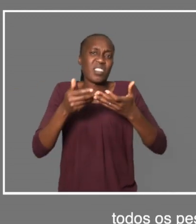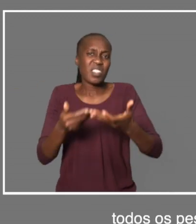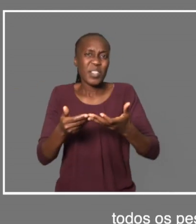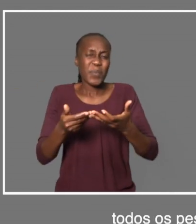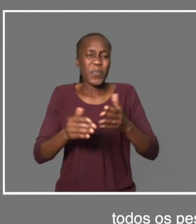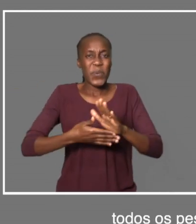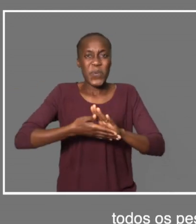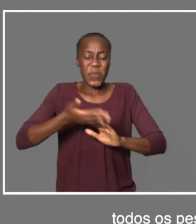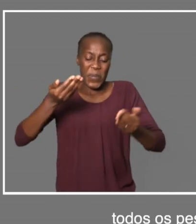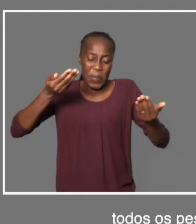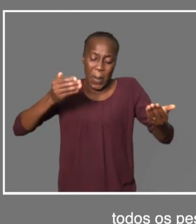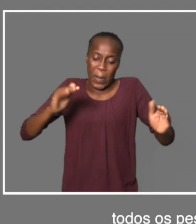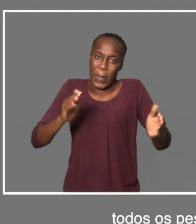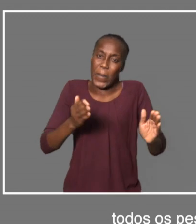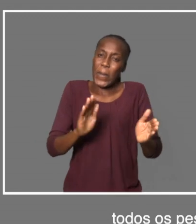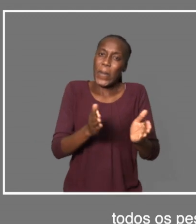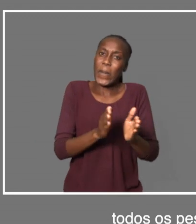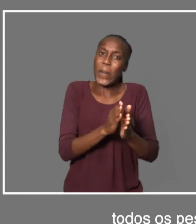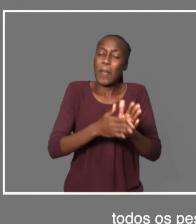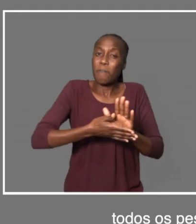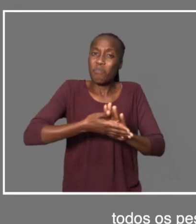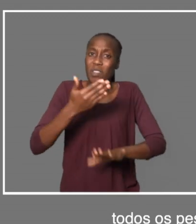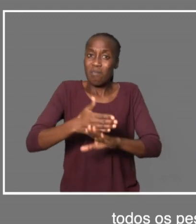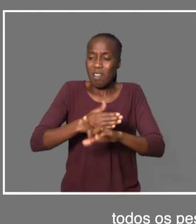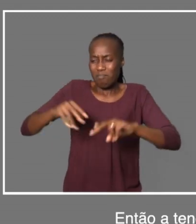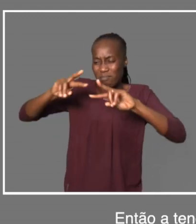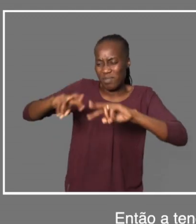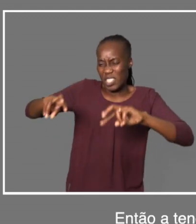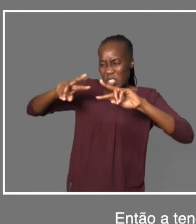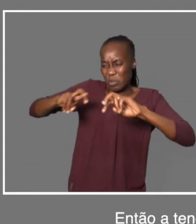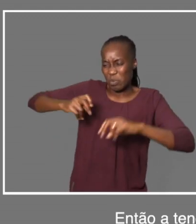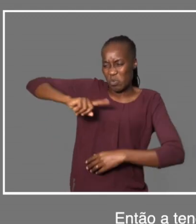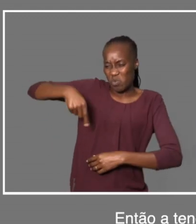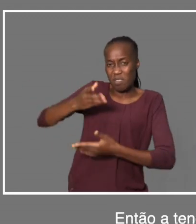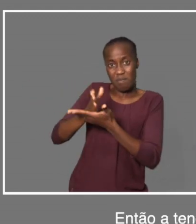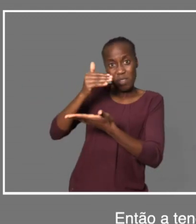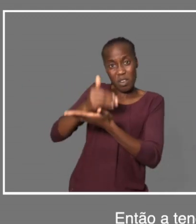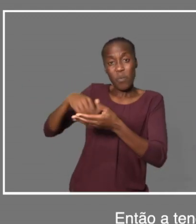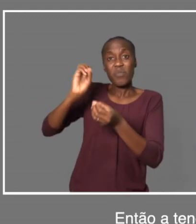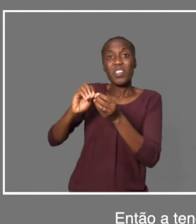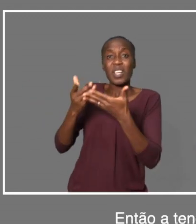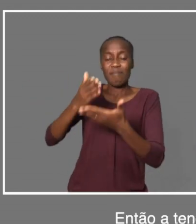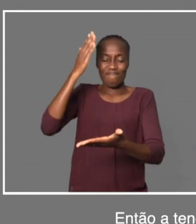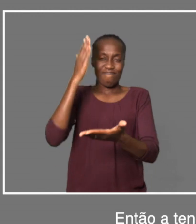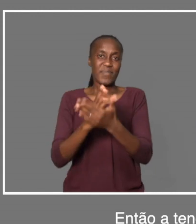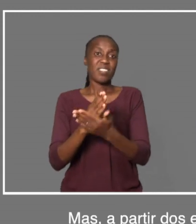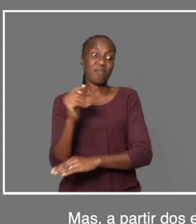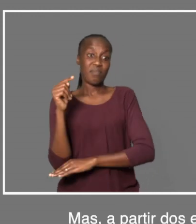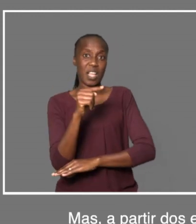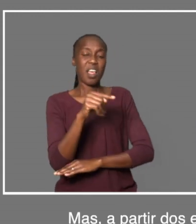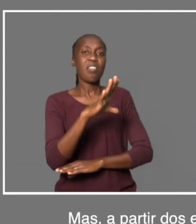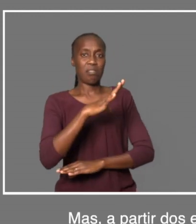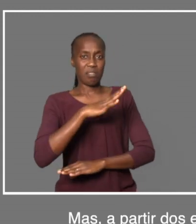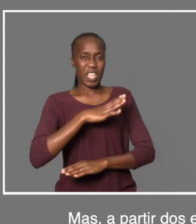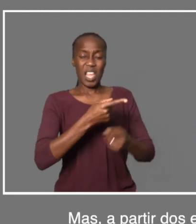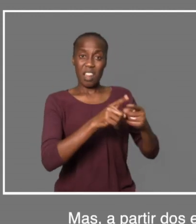os pescadores todos pescam na mesma zona então a tendência do recurso é de escassear mas